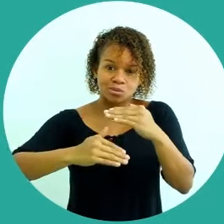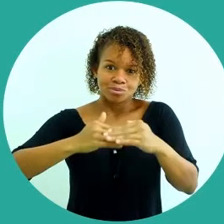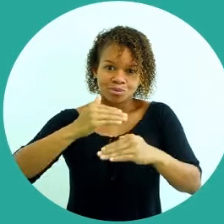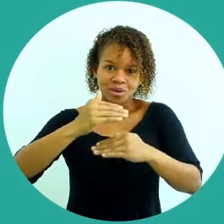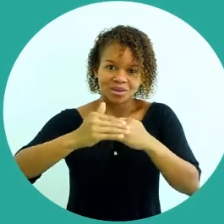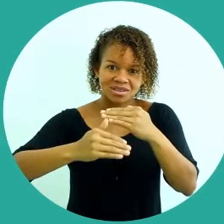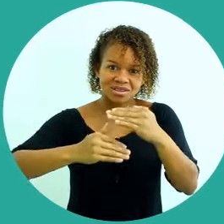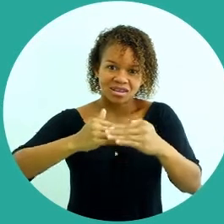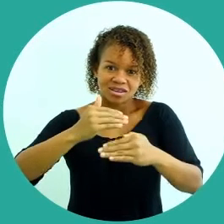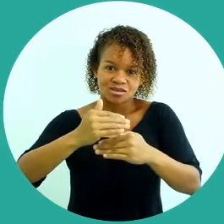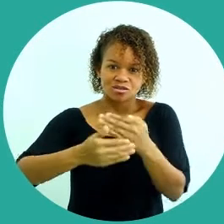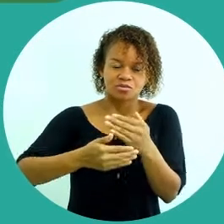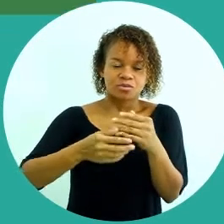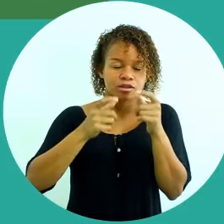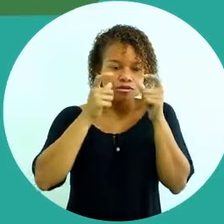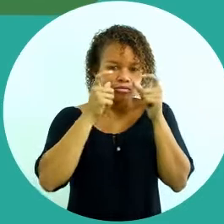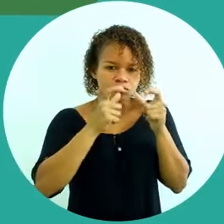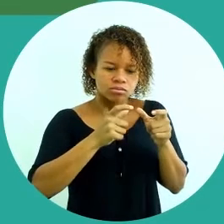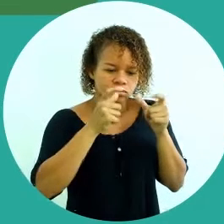desse processo